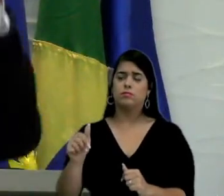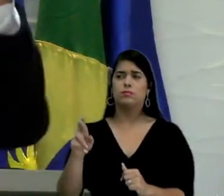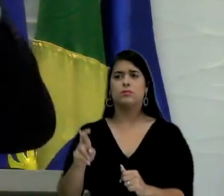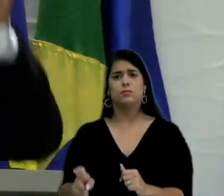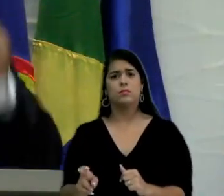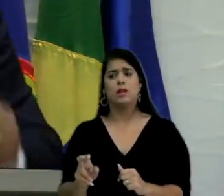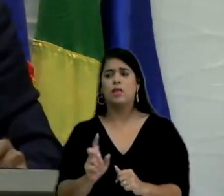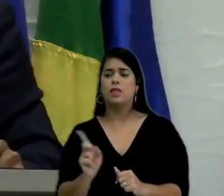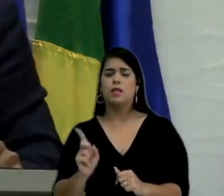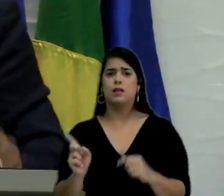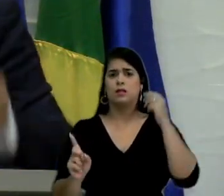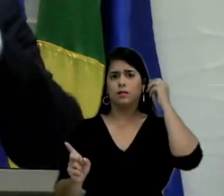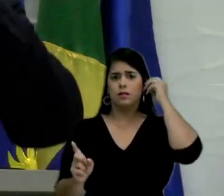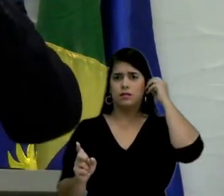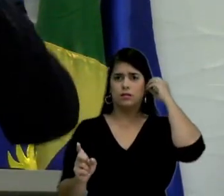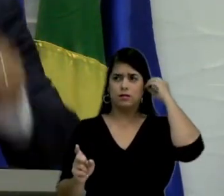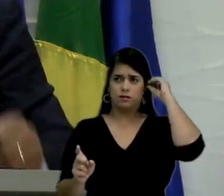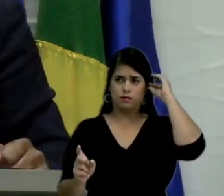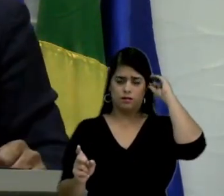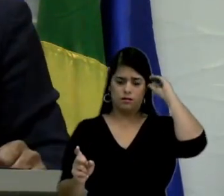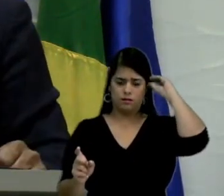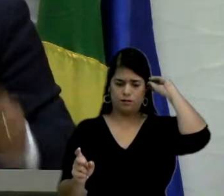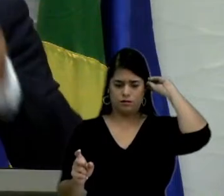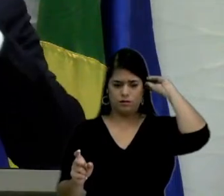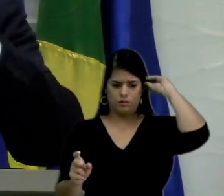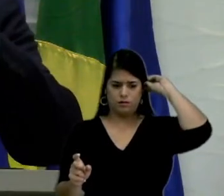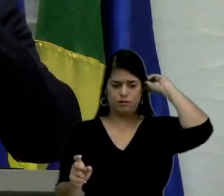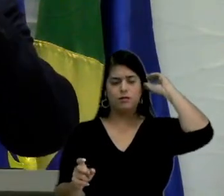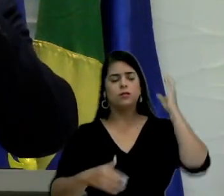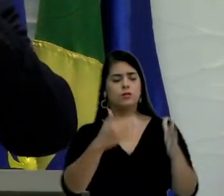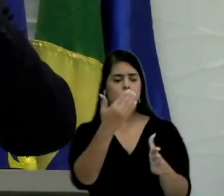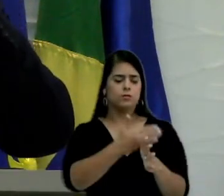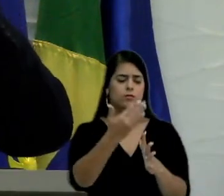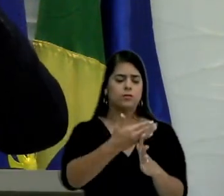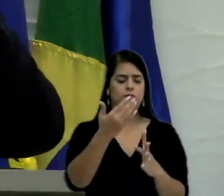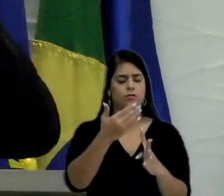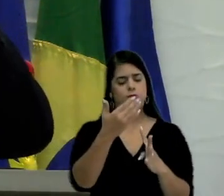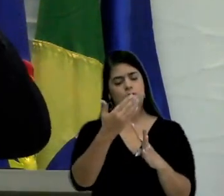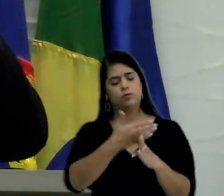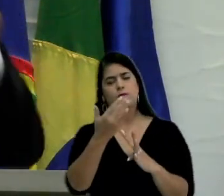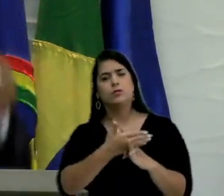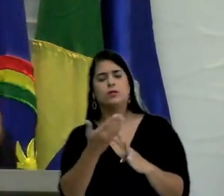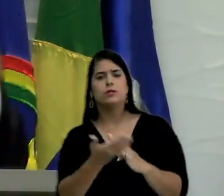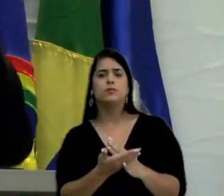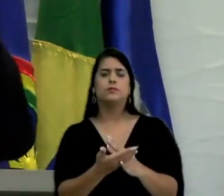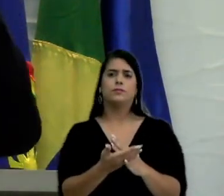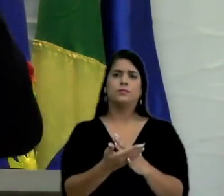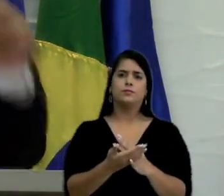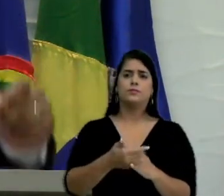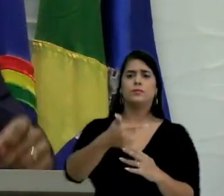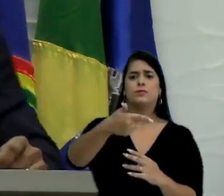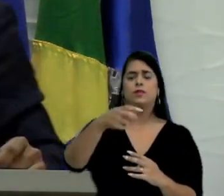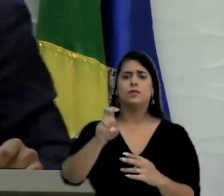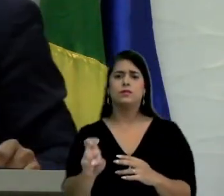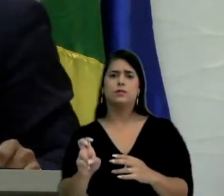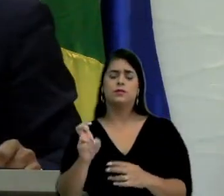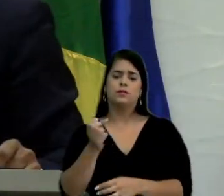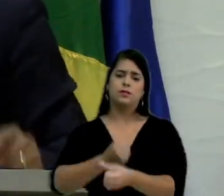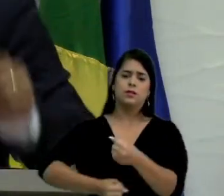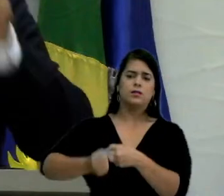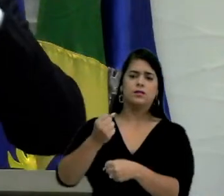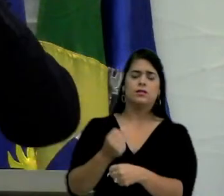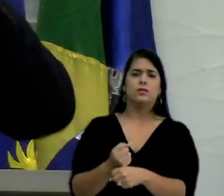tá colocando no calendário executivo tá ele tá botando no calendário 25 anos da Festa da